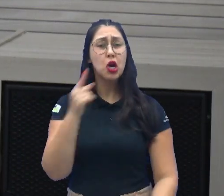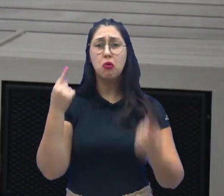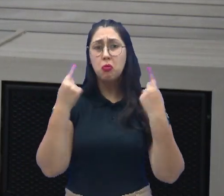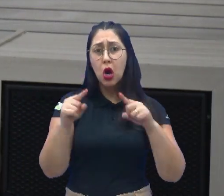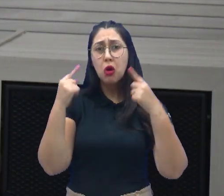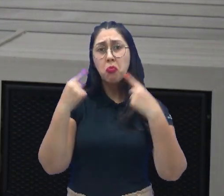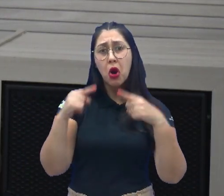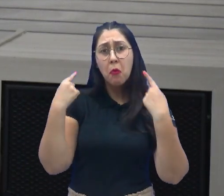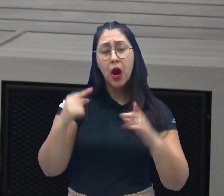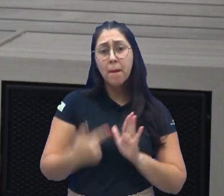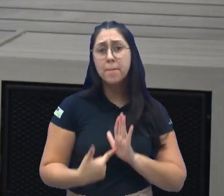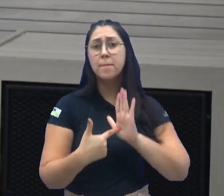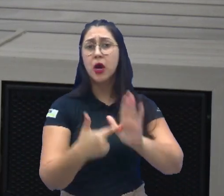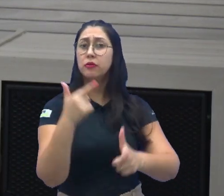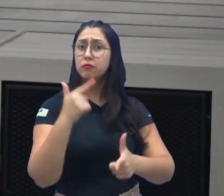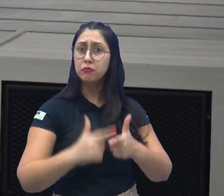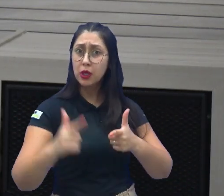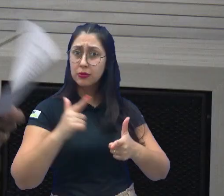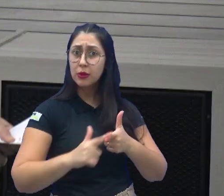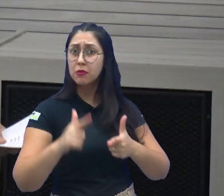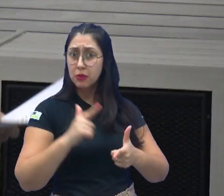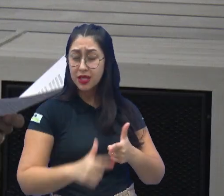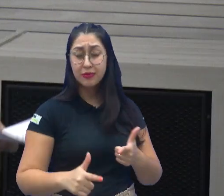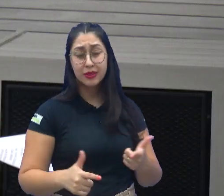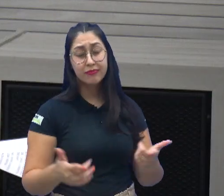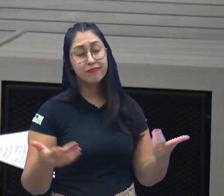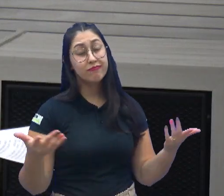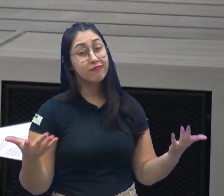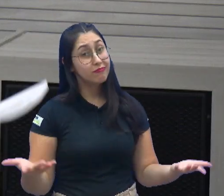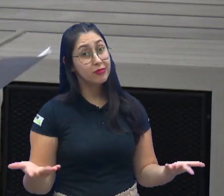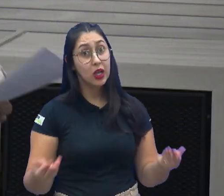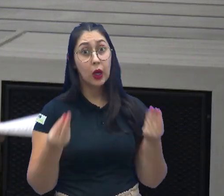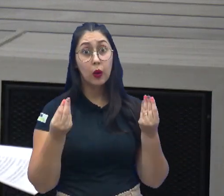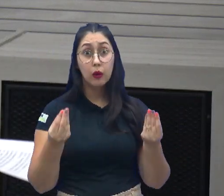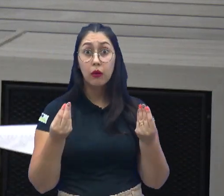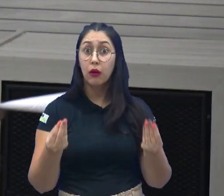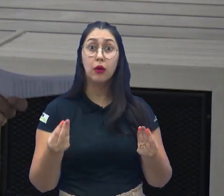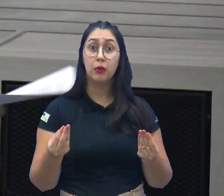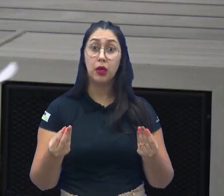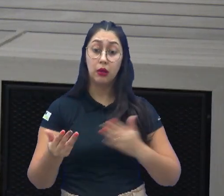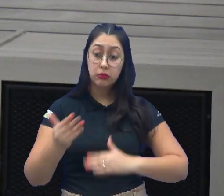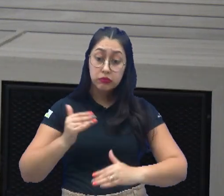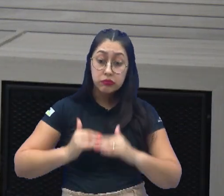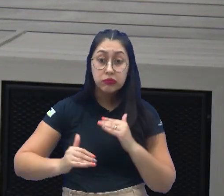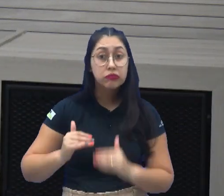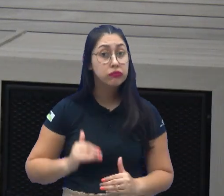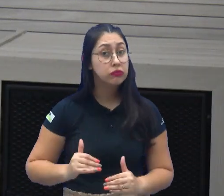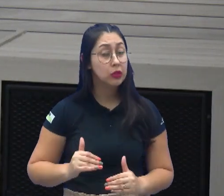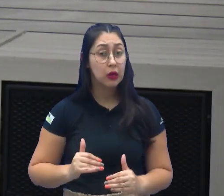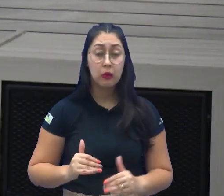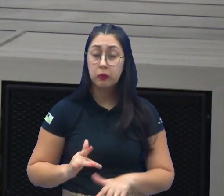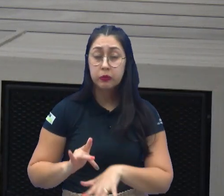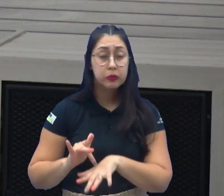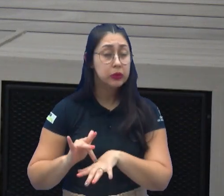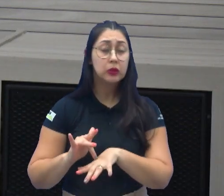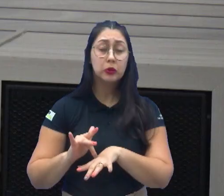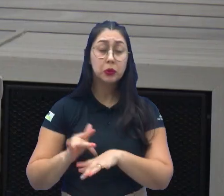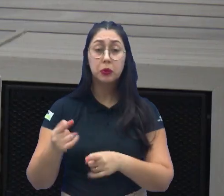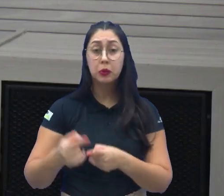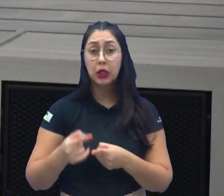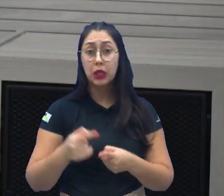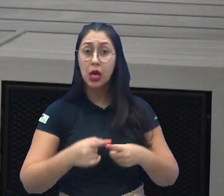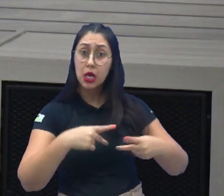com algum problema de carro adaptado, não é possível. É uma vergonha, e uma cidade que tem um orçamento de